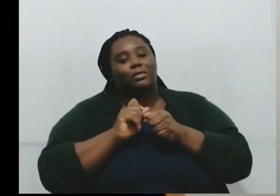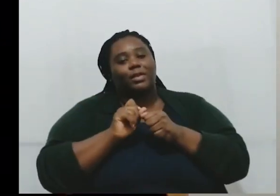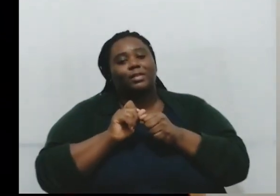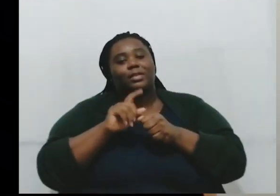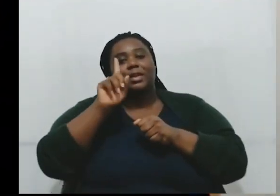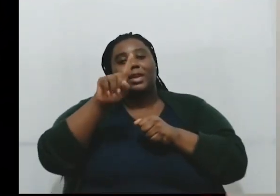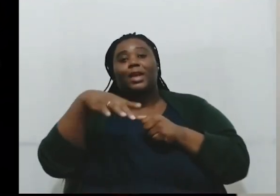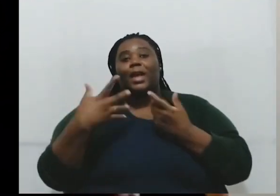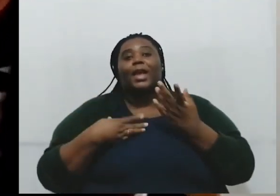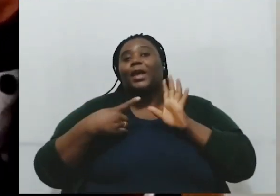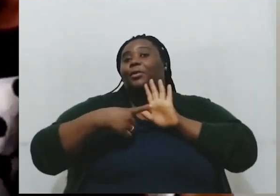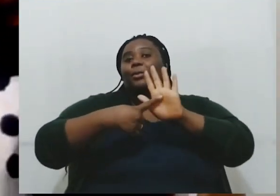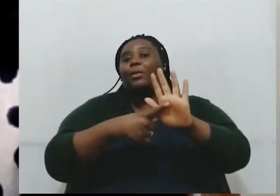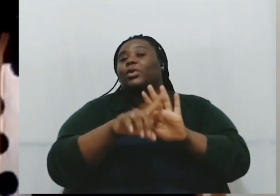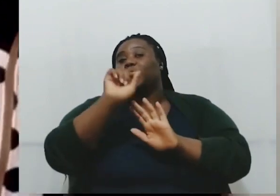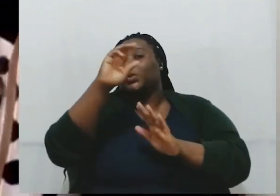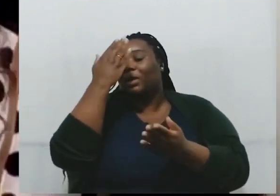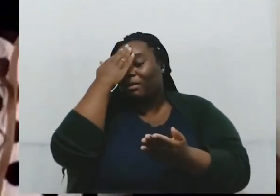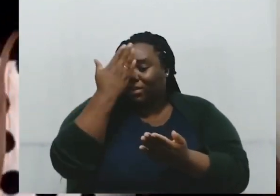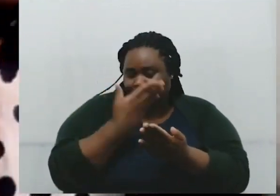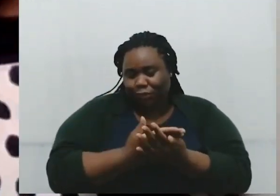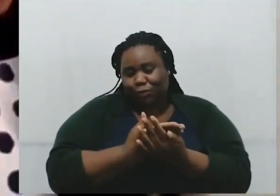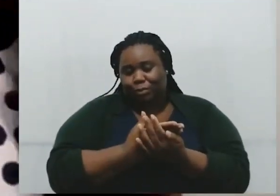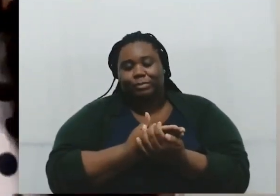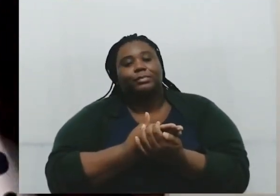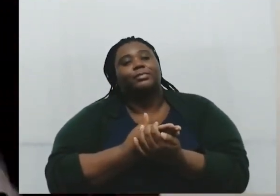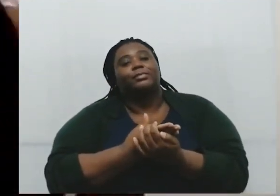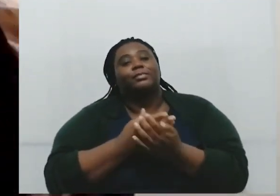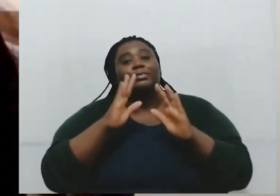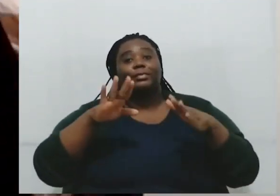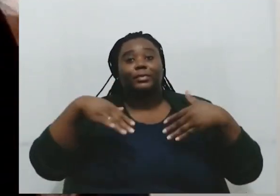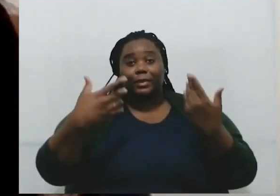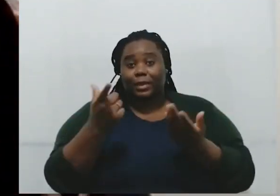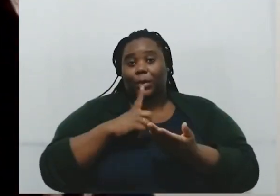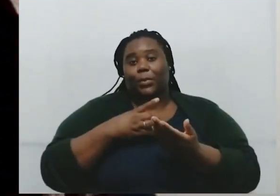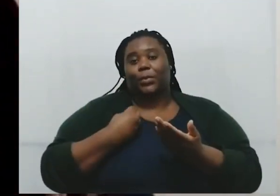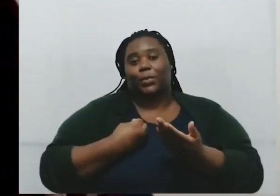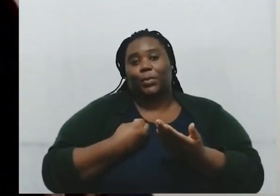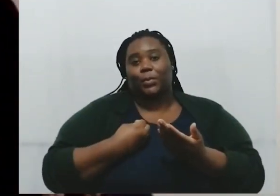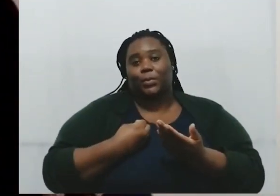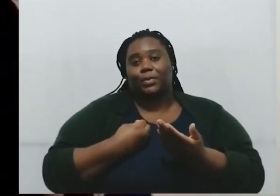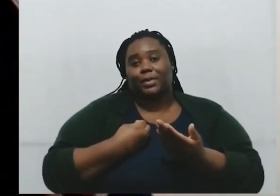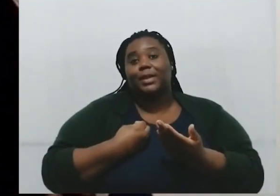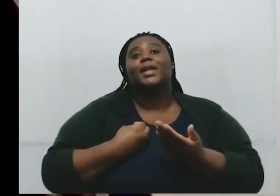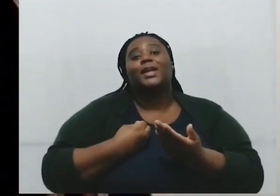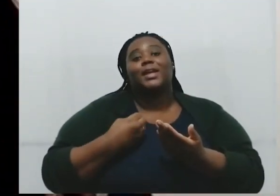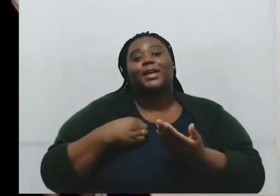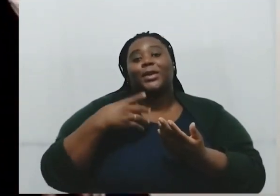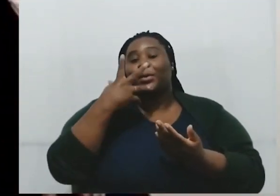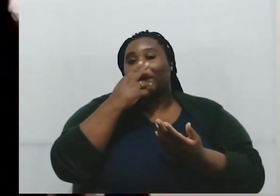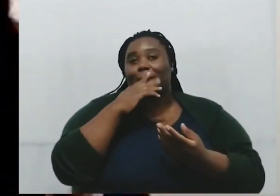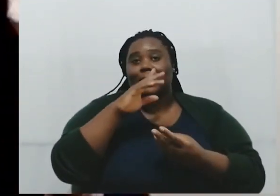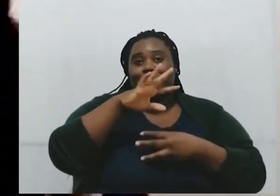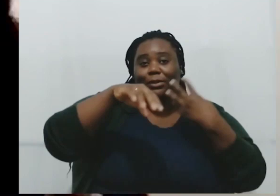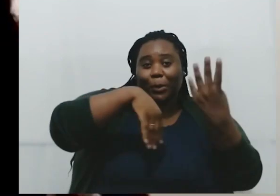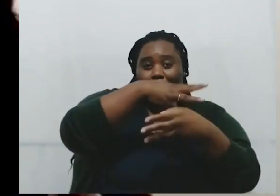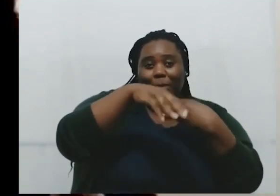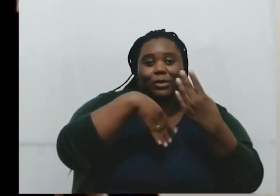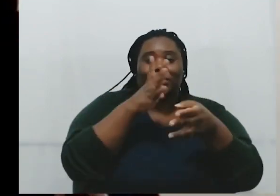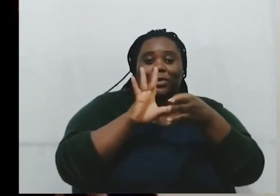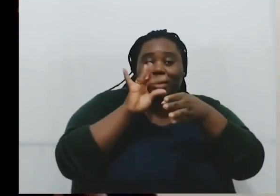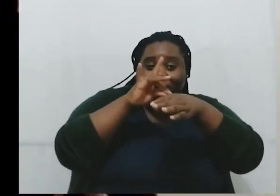eu acredito, né? Então eu sou muito esse terceiro inseto aí, que é cigarra e formiga ao mesmo tempo, esse